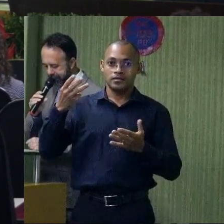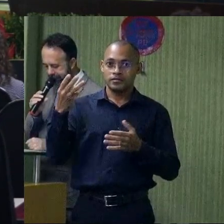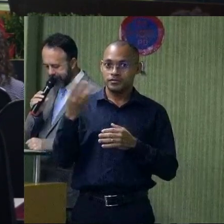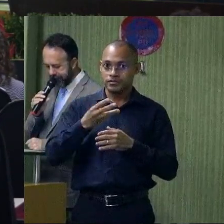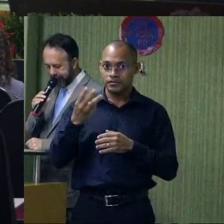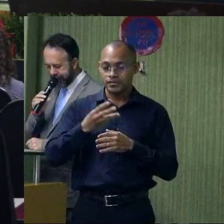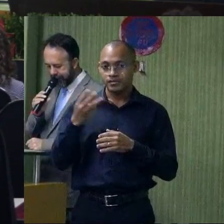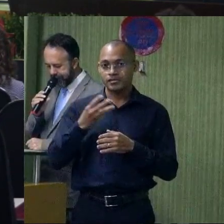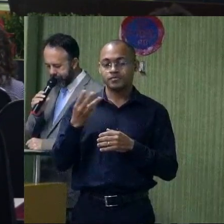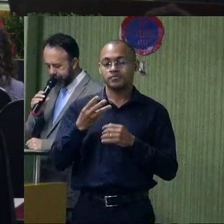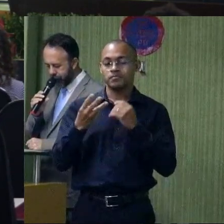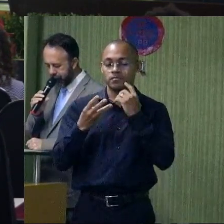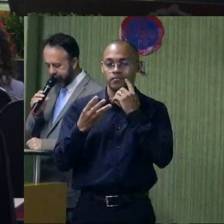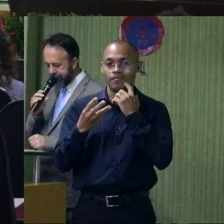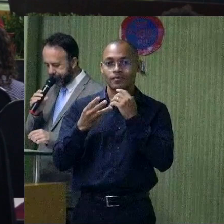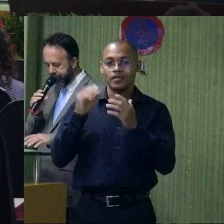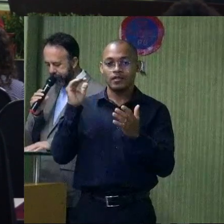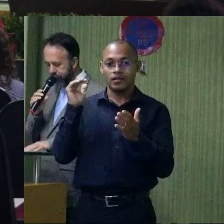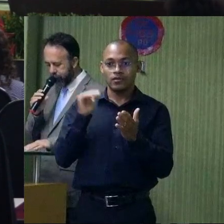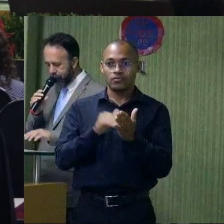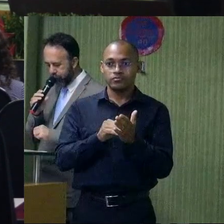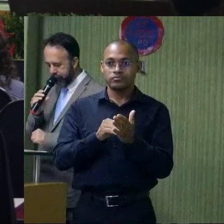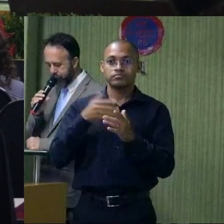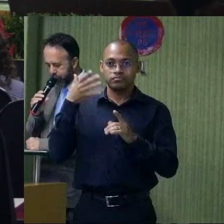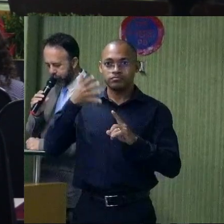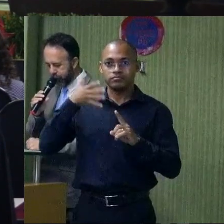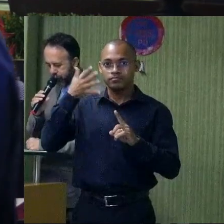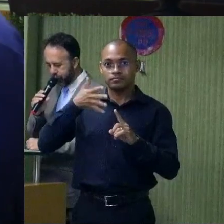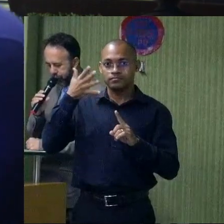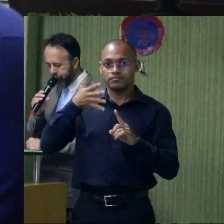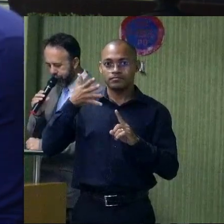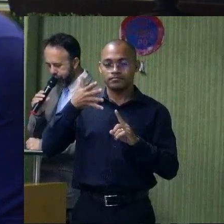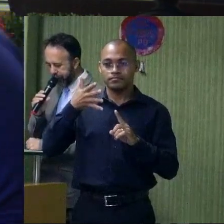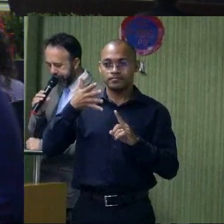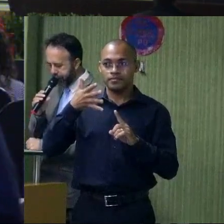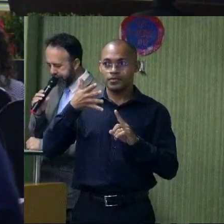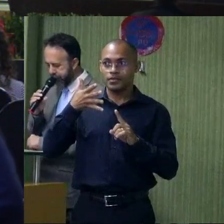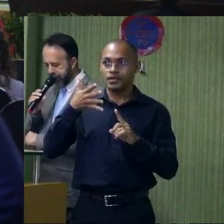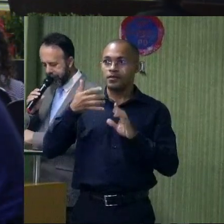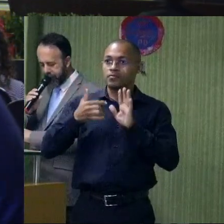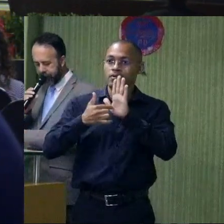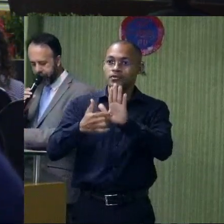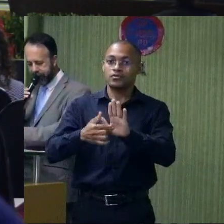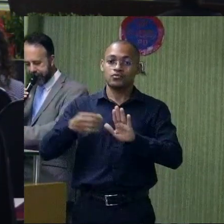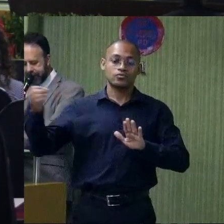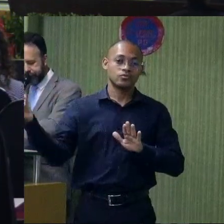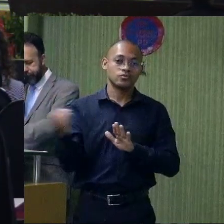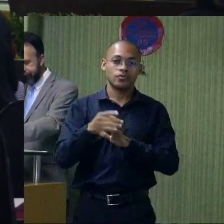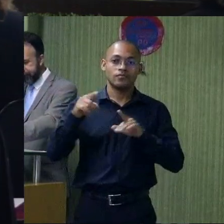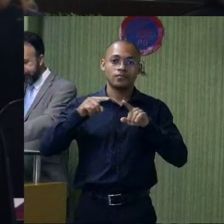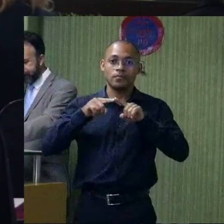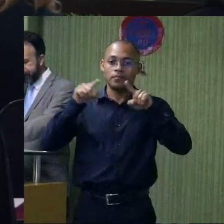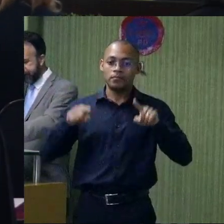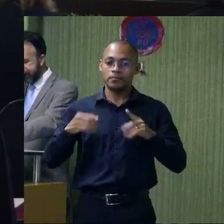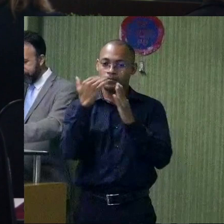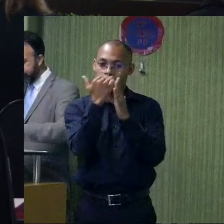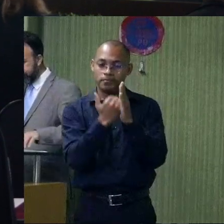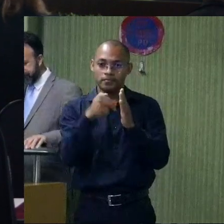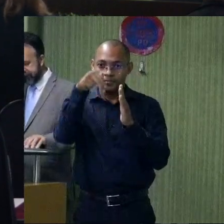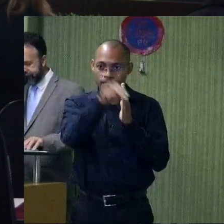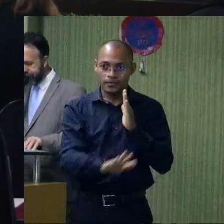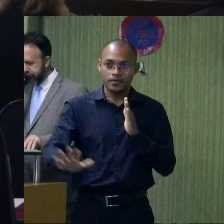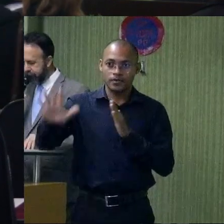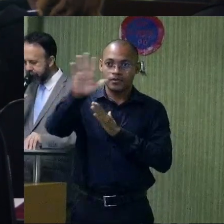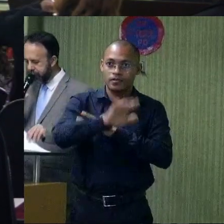dia trazendo à tona o assunto o novo plano nacional da educação para tal